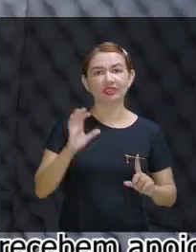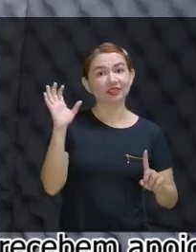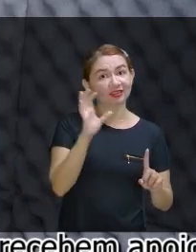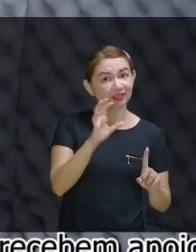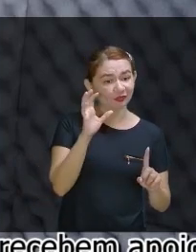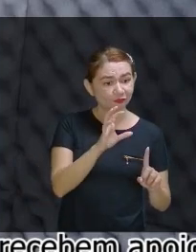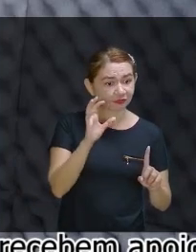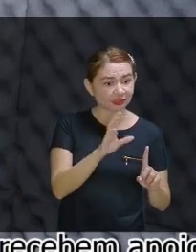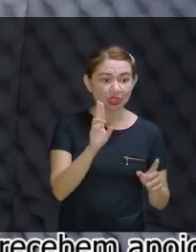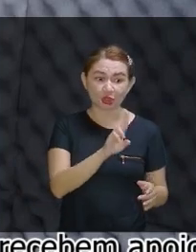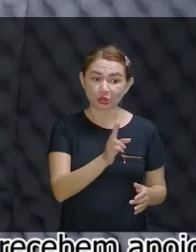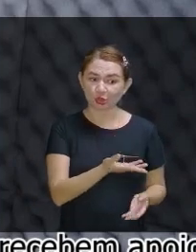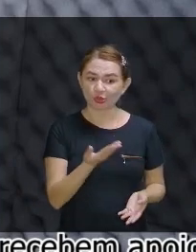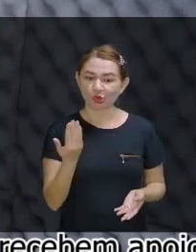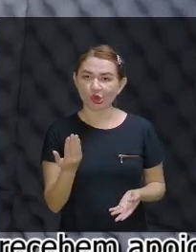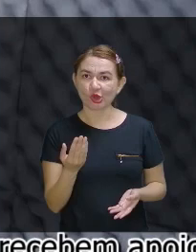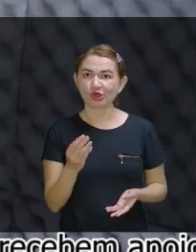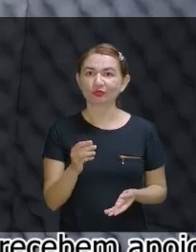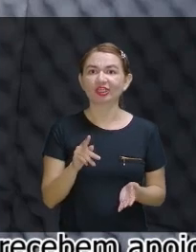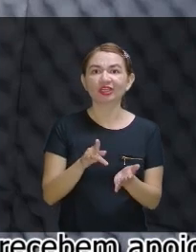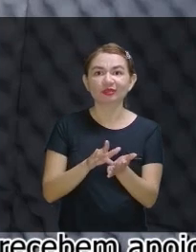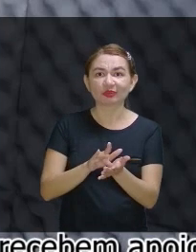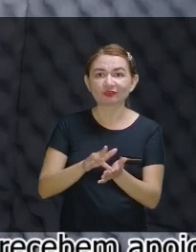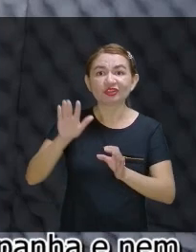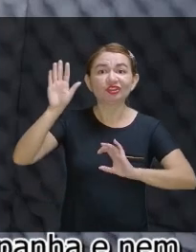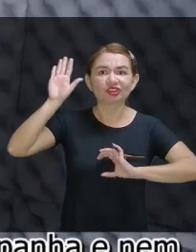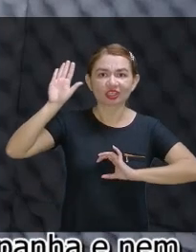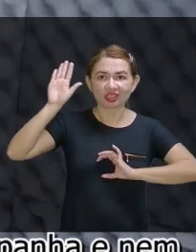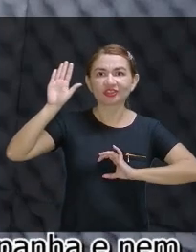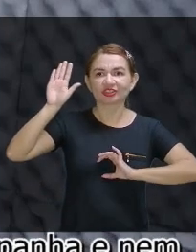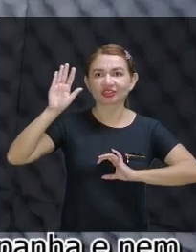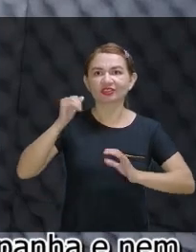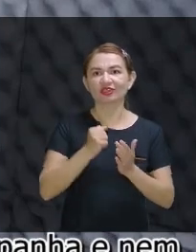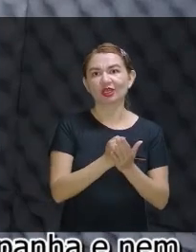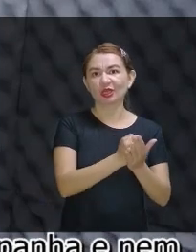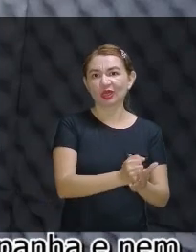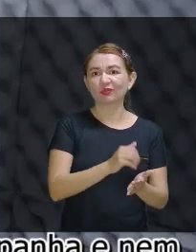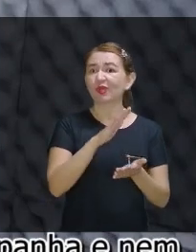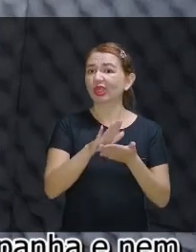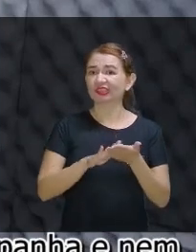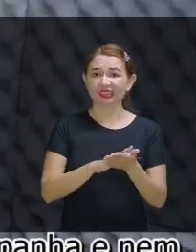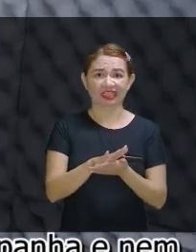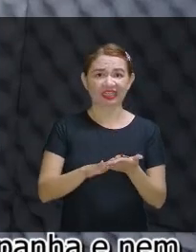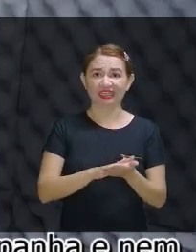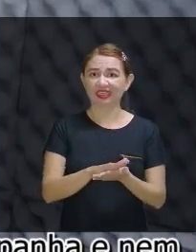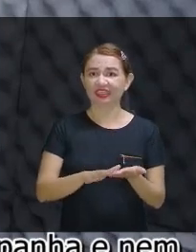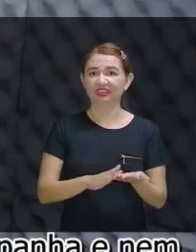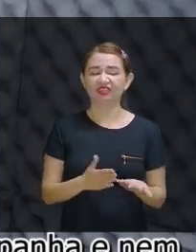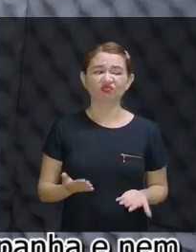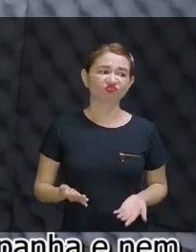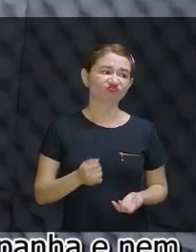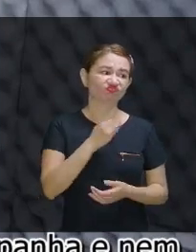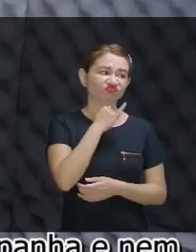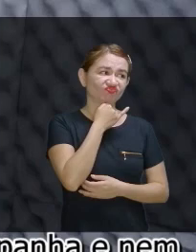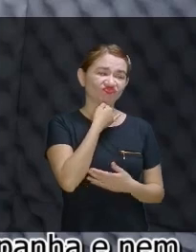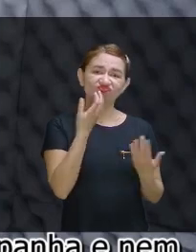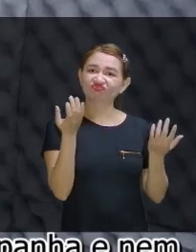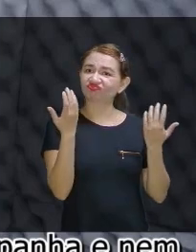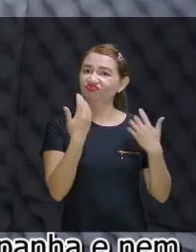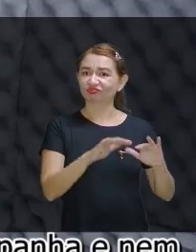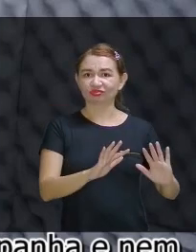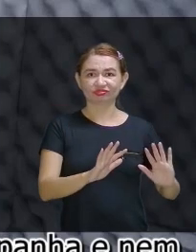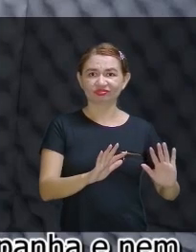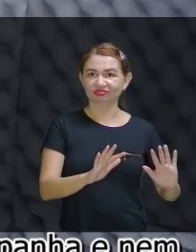seus nomes, não recebem apoio, algumas se desencantam com aquilo ali,